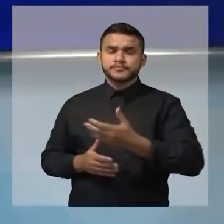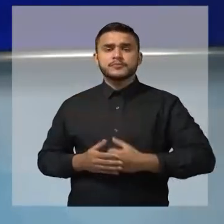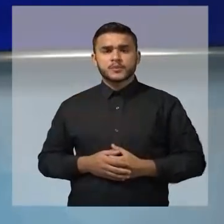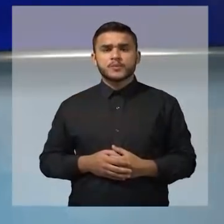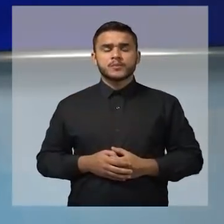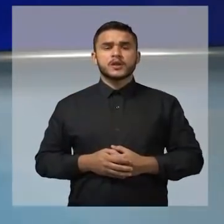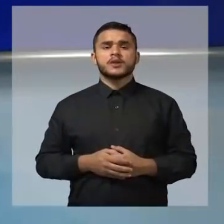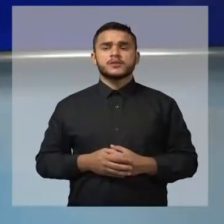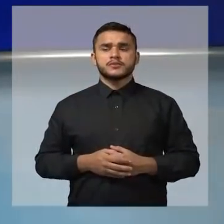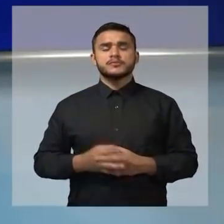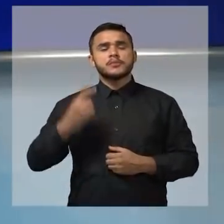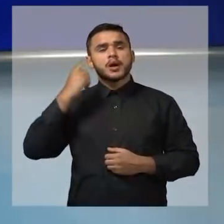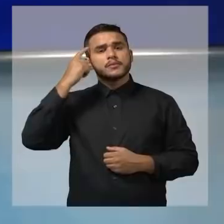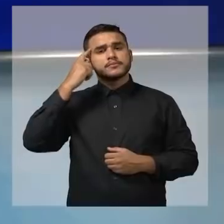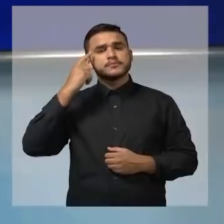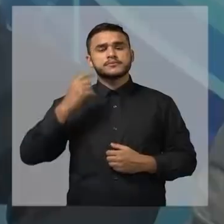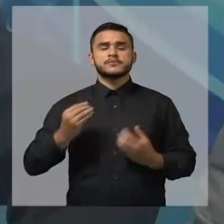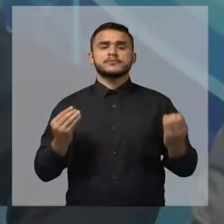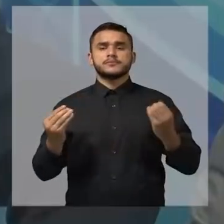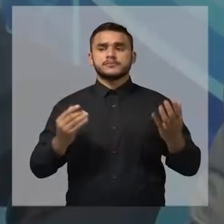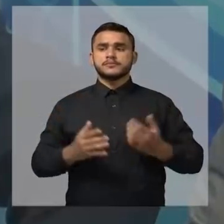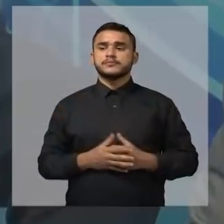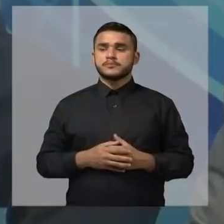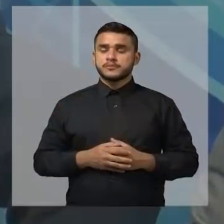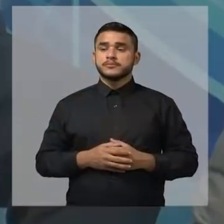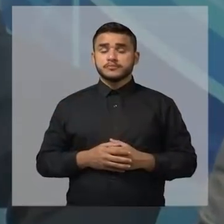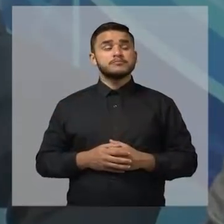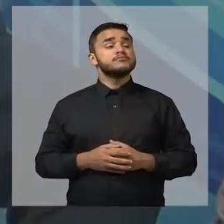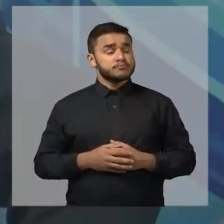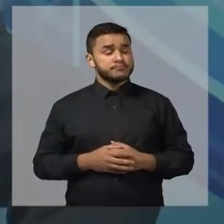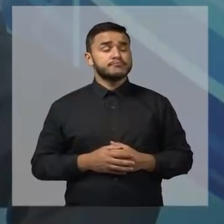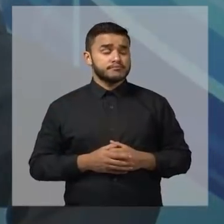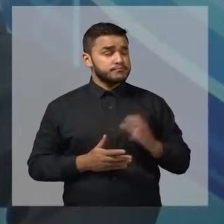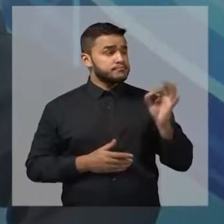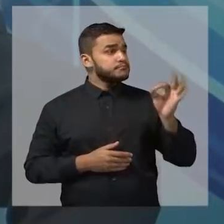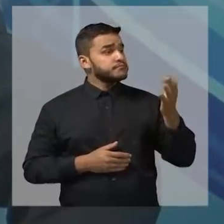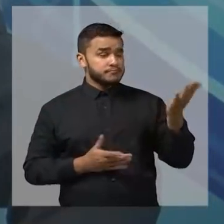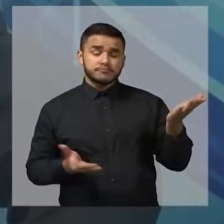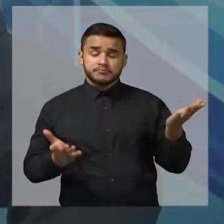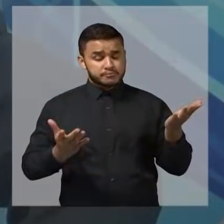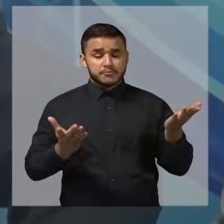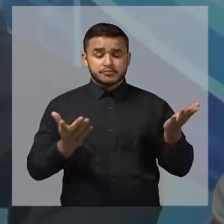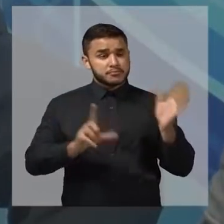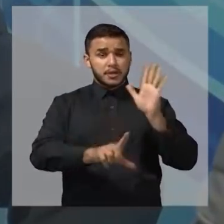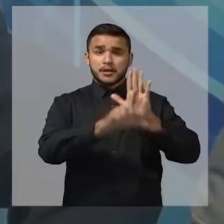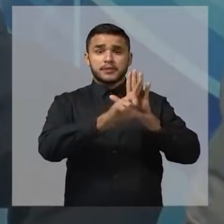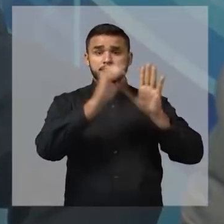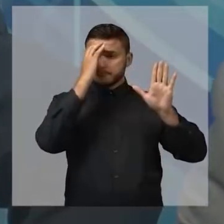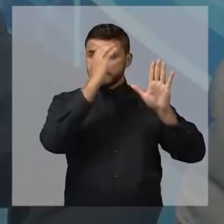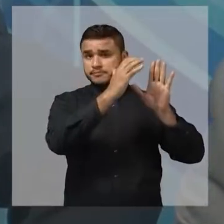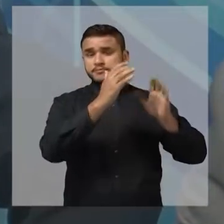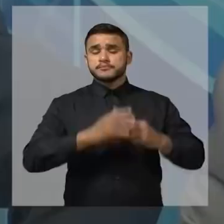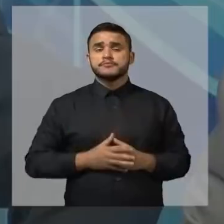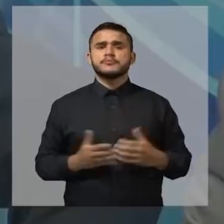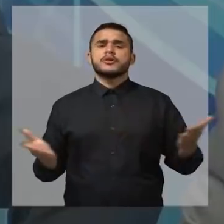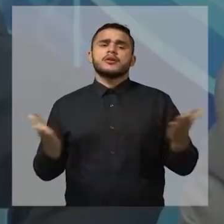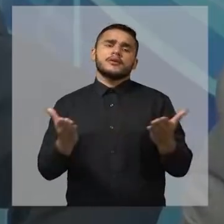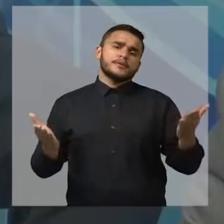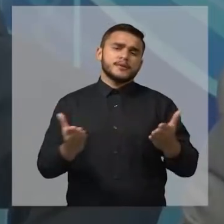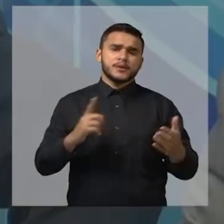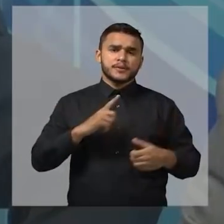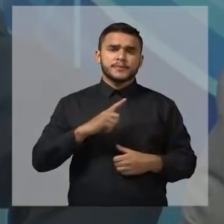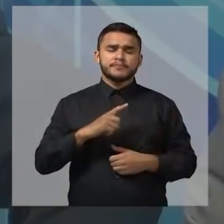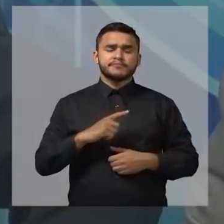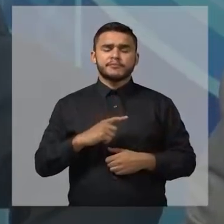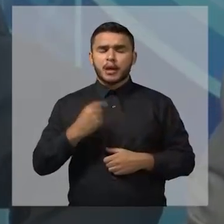senhores a partir dessa perspectiva. É a palavra-chave, a aplicação da lei. E há uma tendência hoje para... Hoje